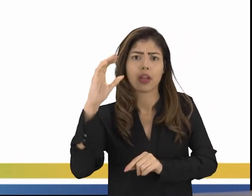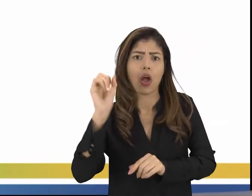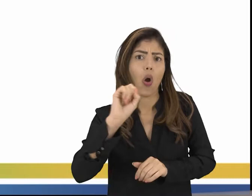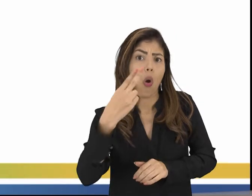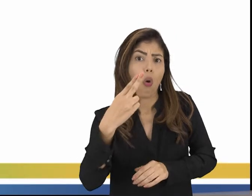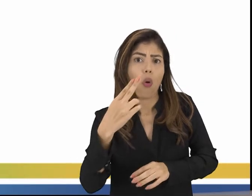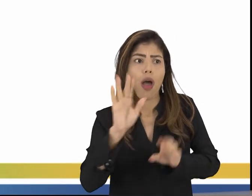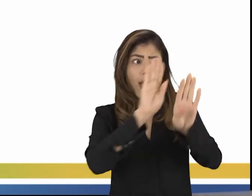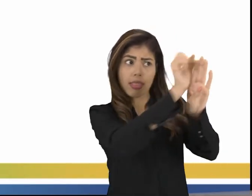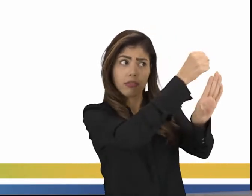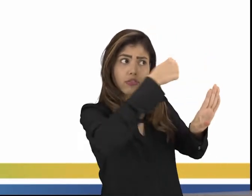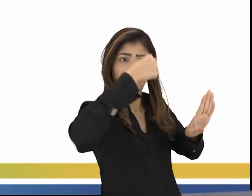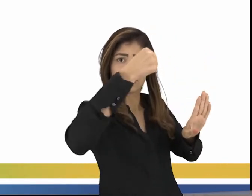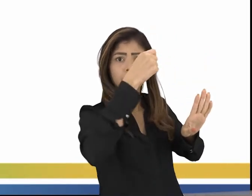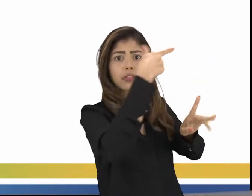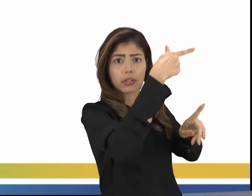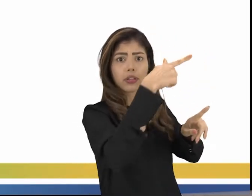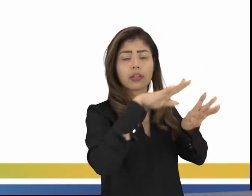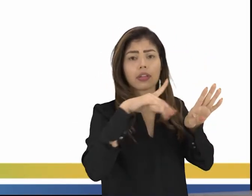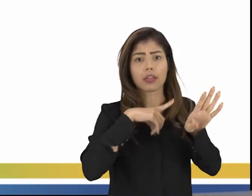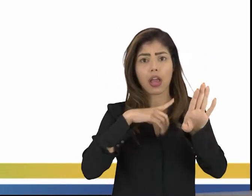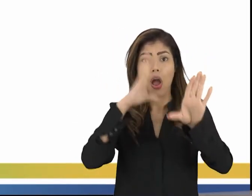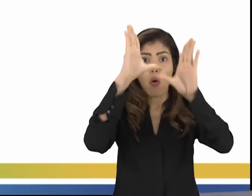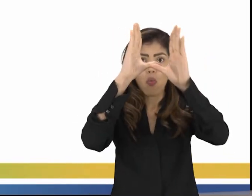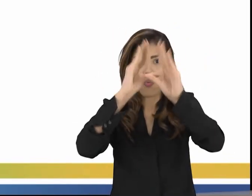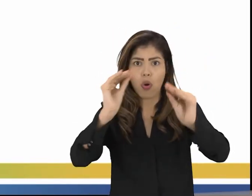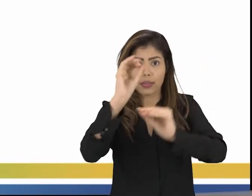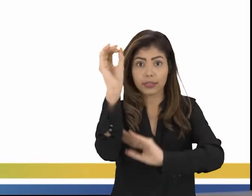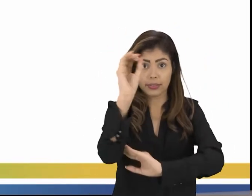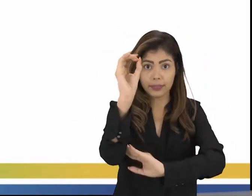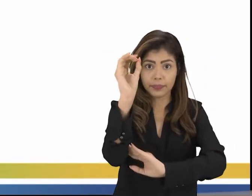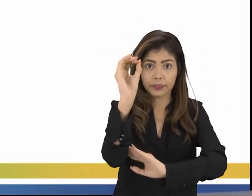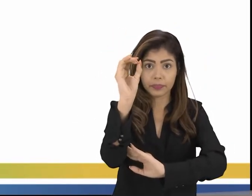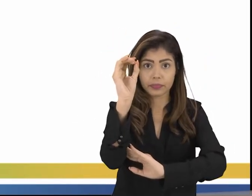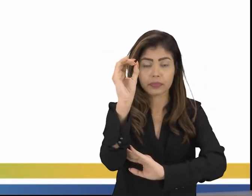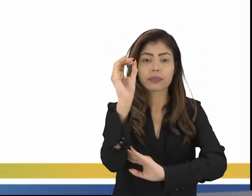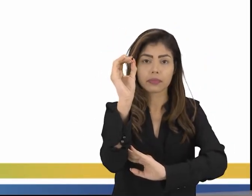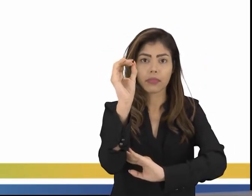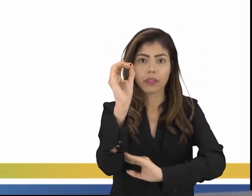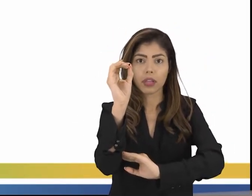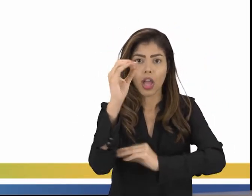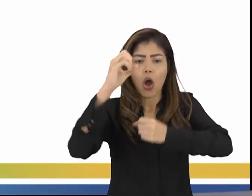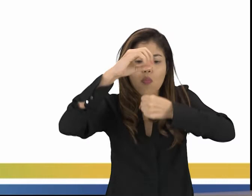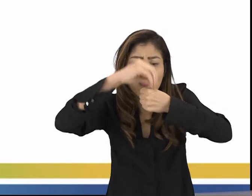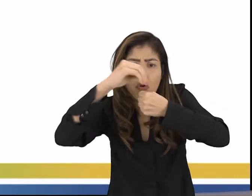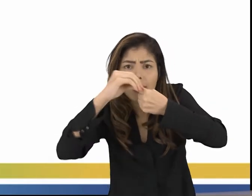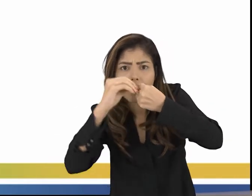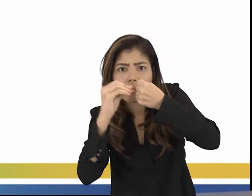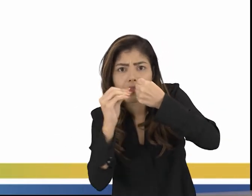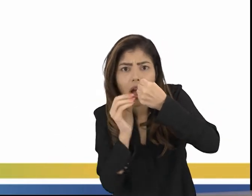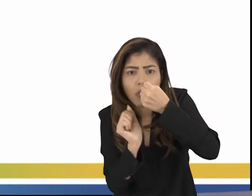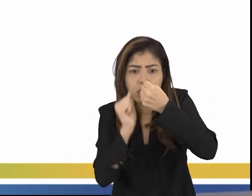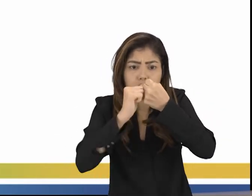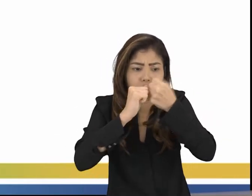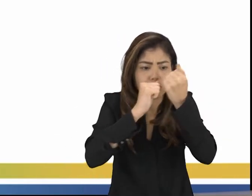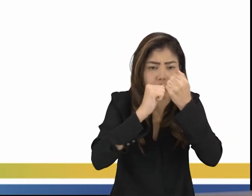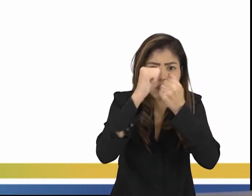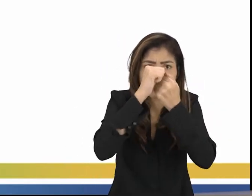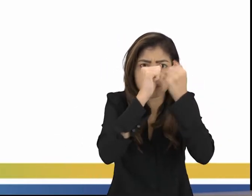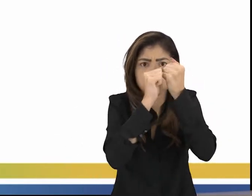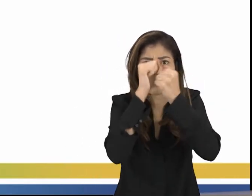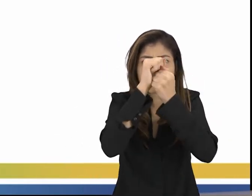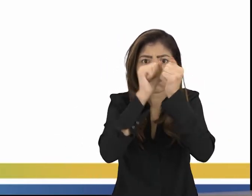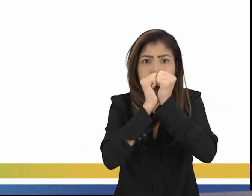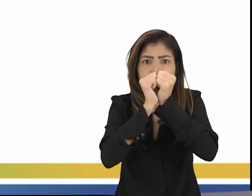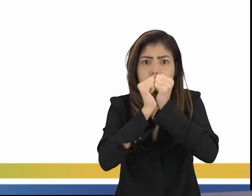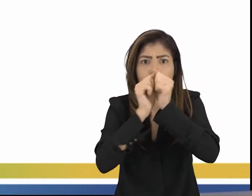no freezer, e quando aquela temperatura ela baixar a 0 graus, então as moléculas vão começar a se aglomerar e vai